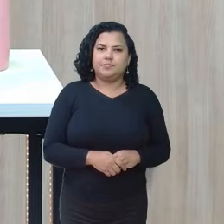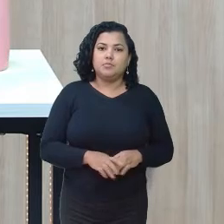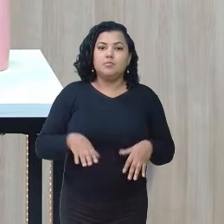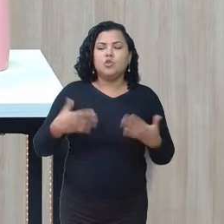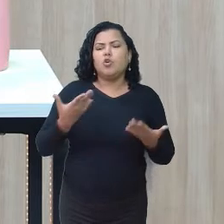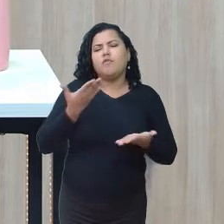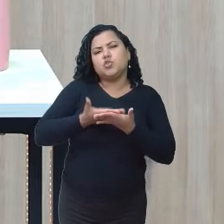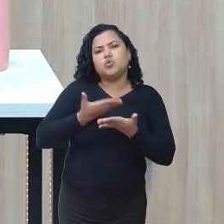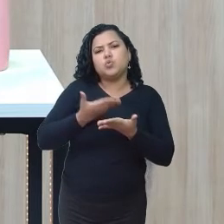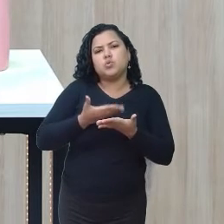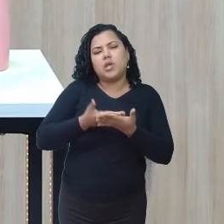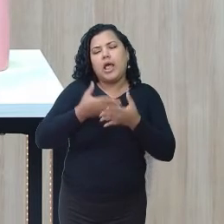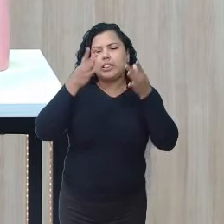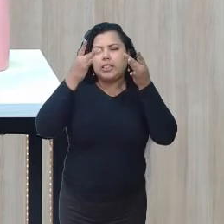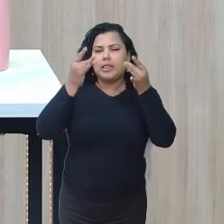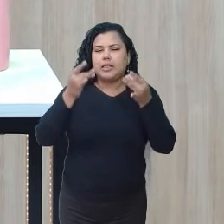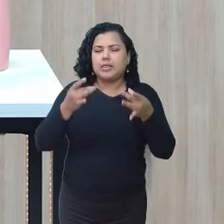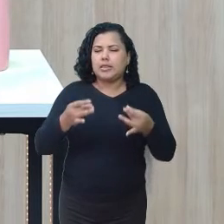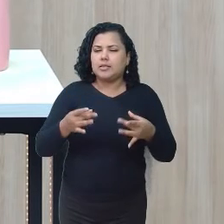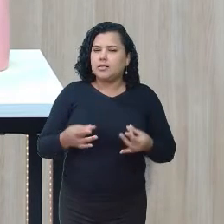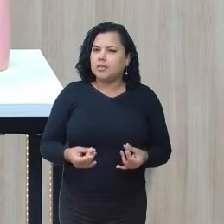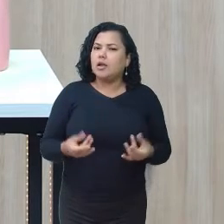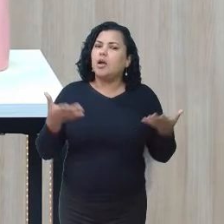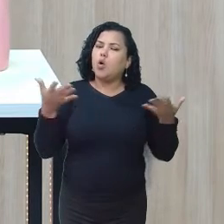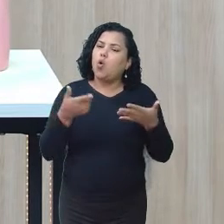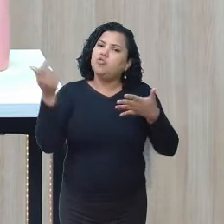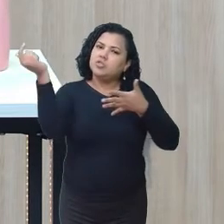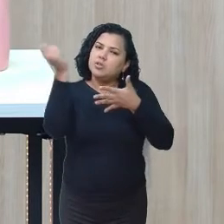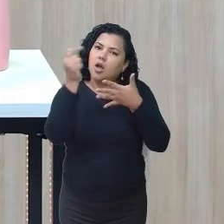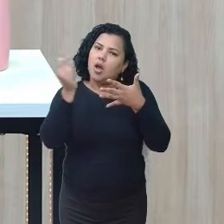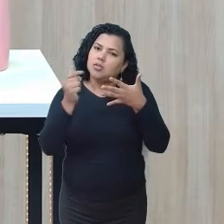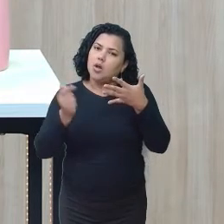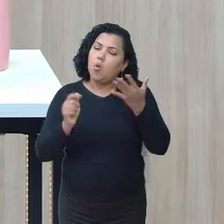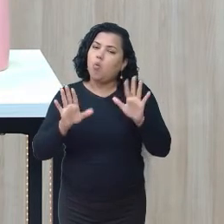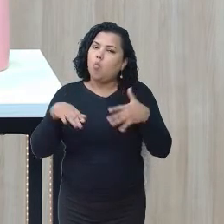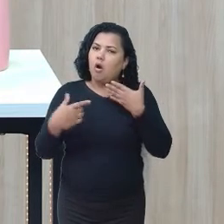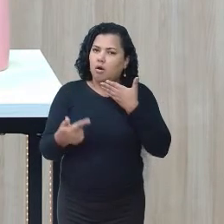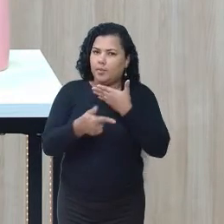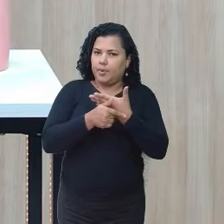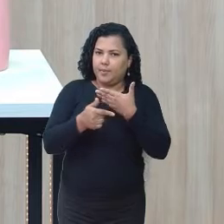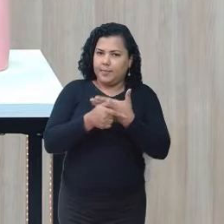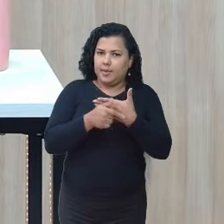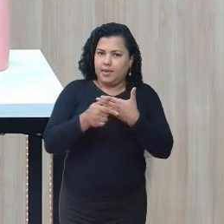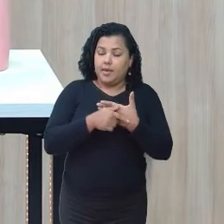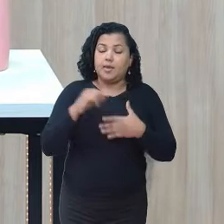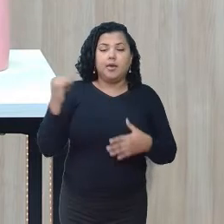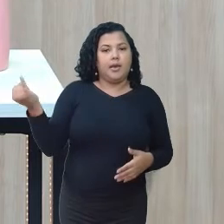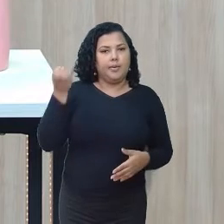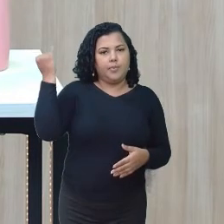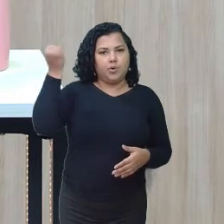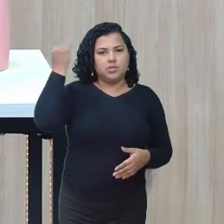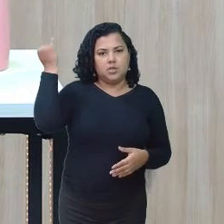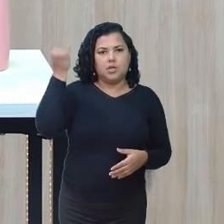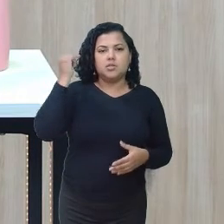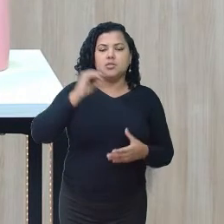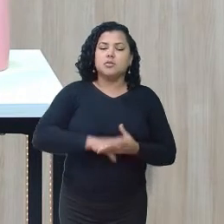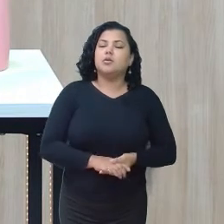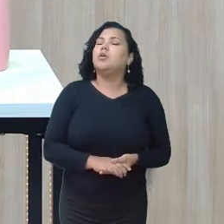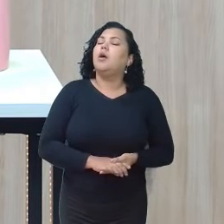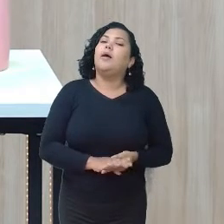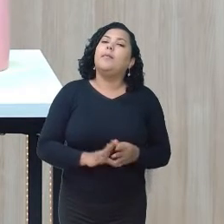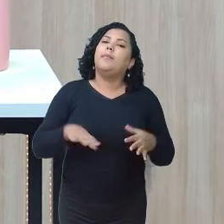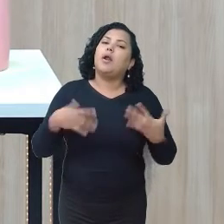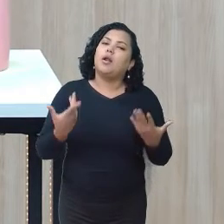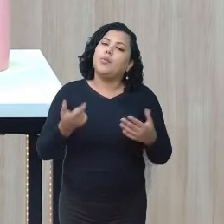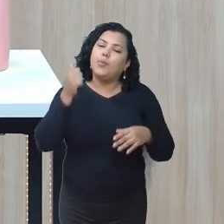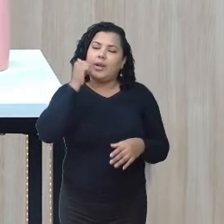vamos estudar detalhadamente, cada um com sua função e sua importância para